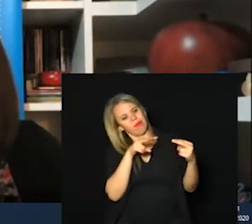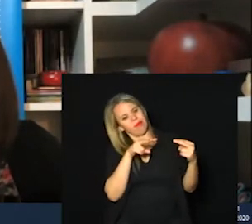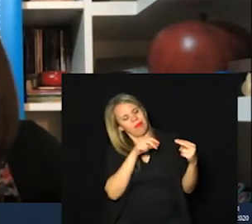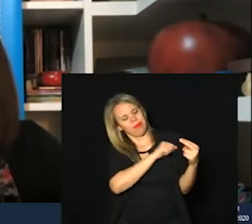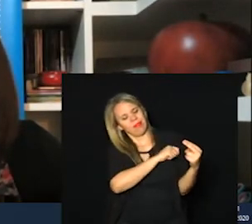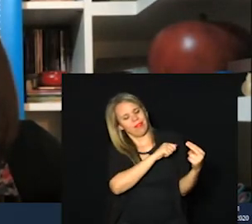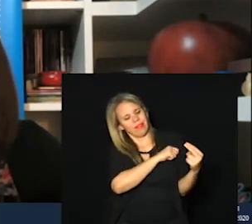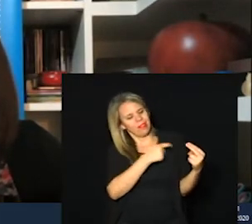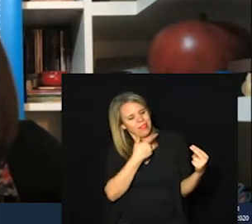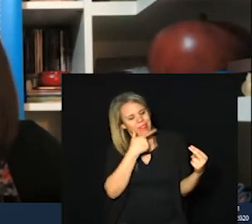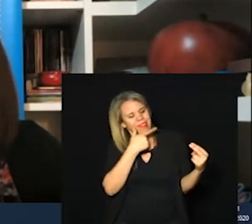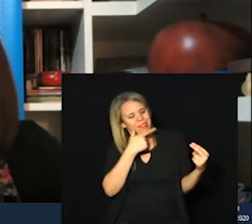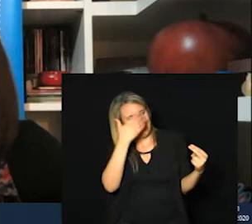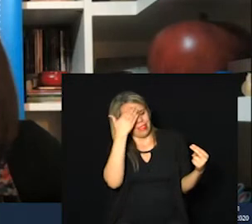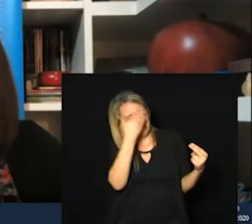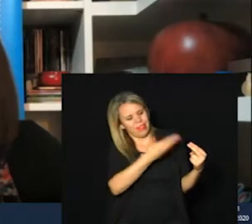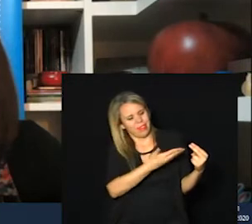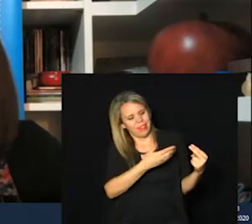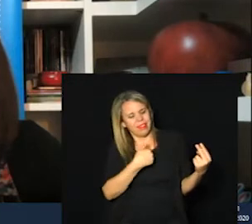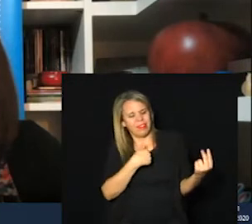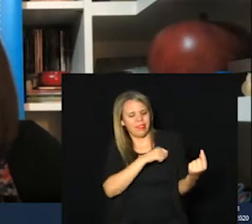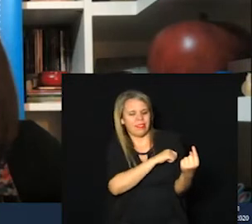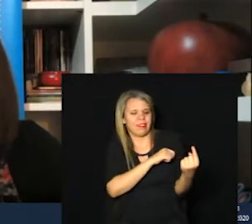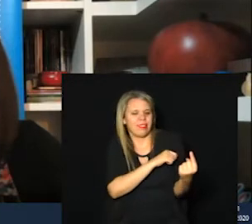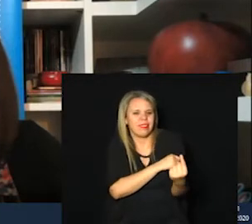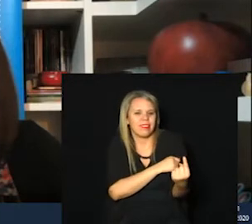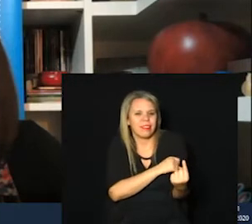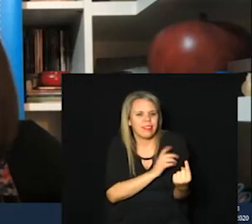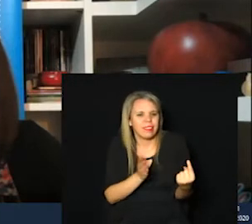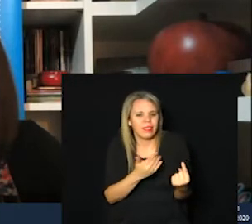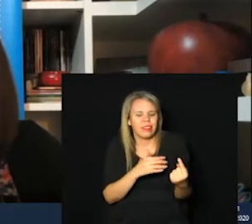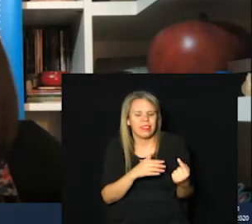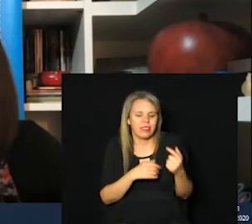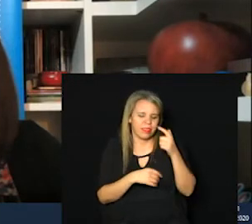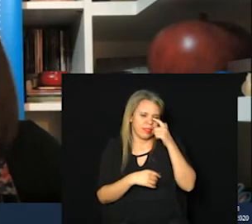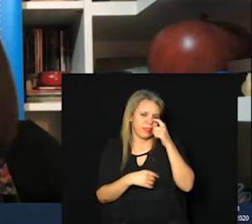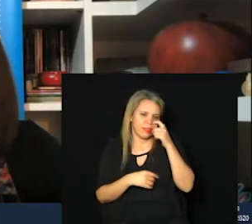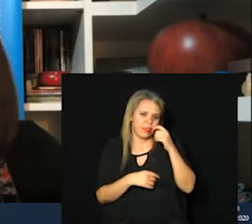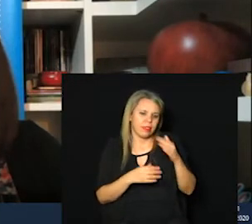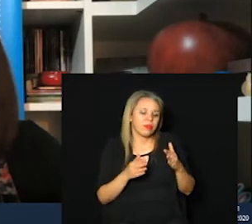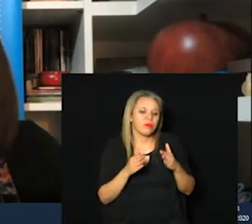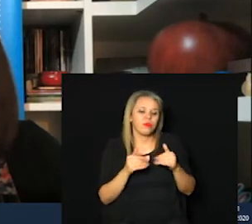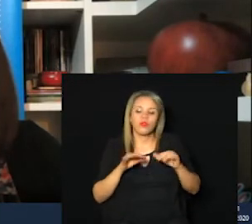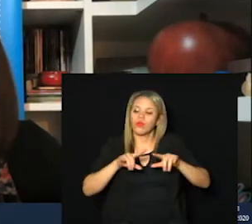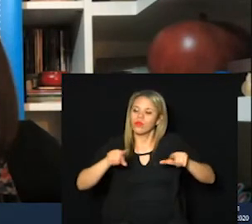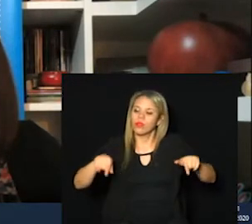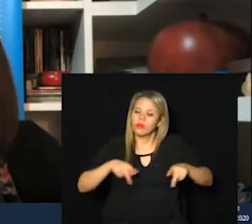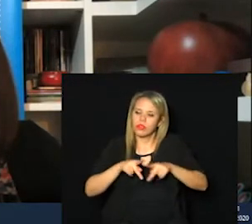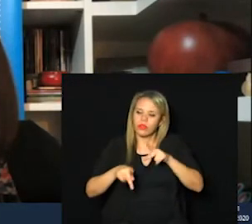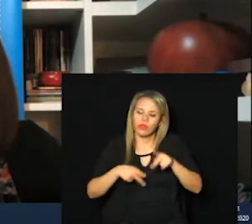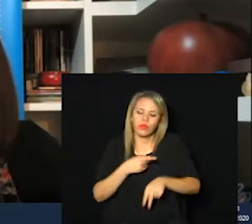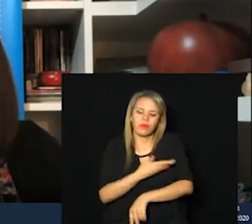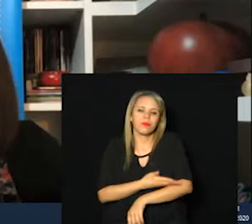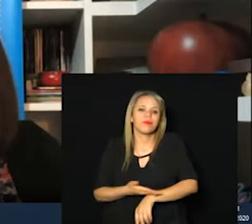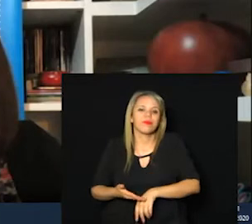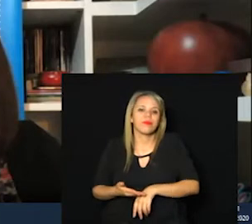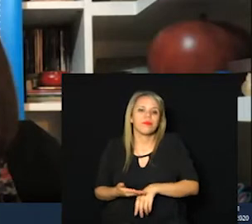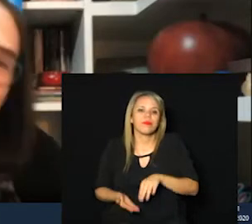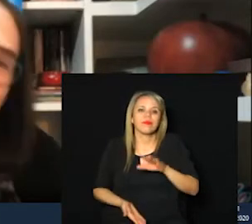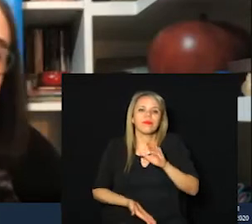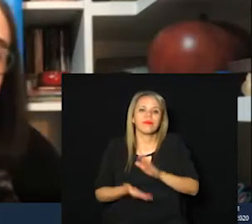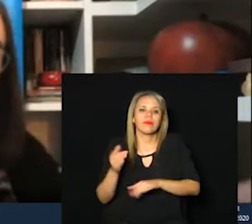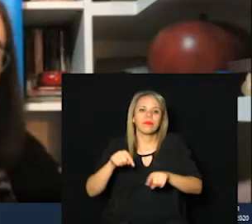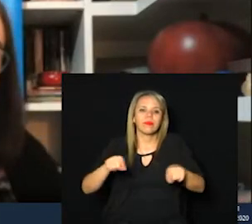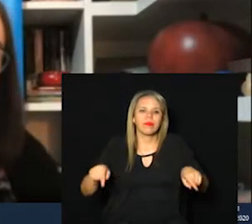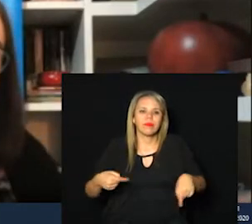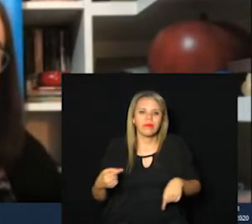sorri agradecida, agradeci antes de tudo e pedi licença à turma, como era de costume. Saímos da sala,